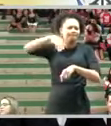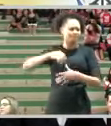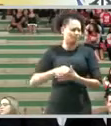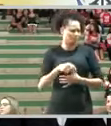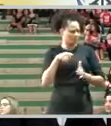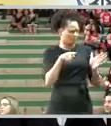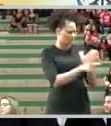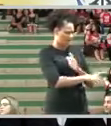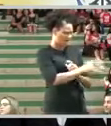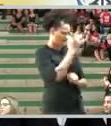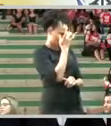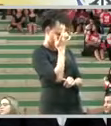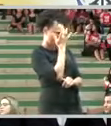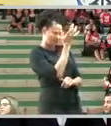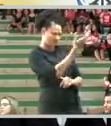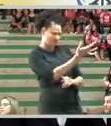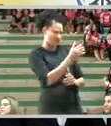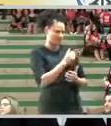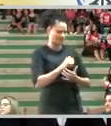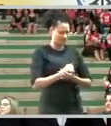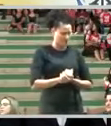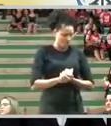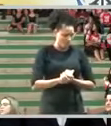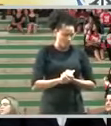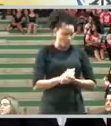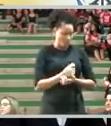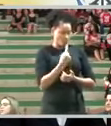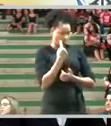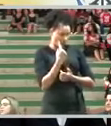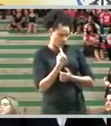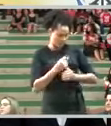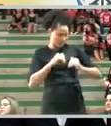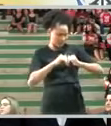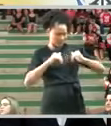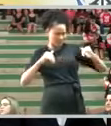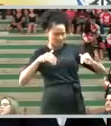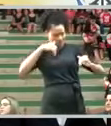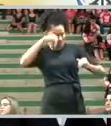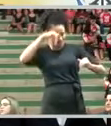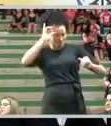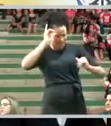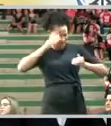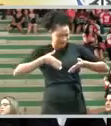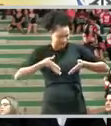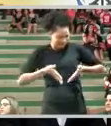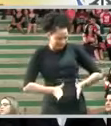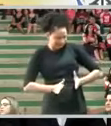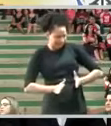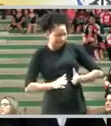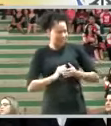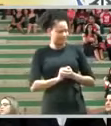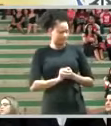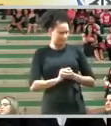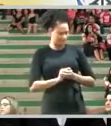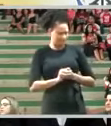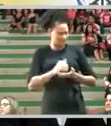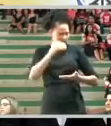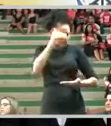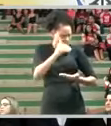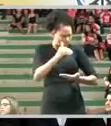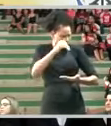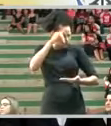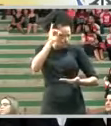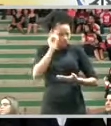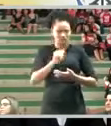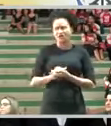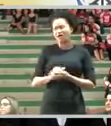separar uma vaca parida do bezerro? E ele tem várias fazendas de boi. Ele disse: Genival, até